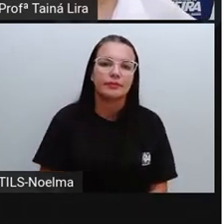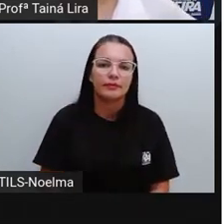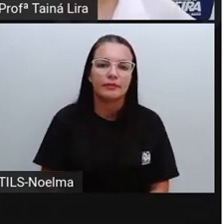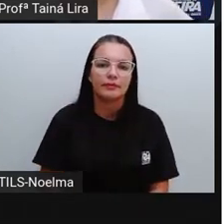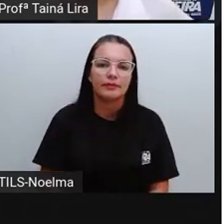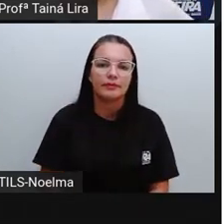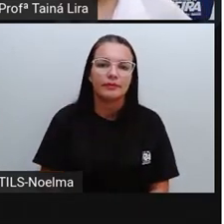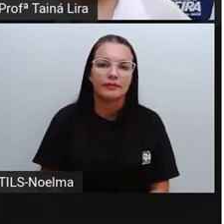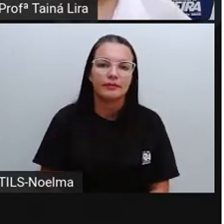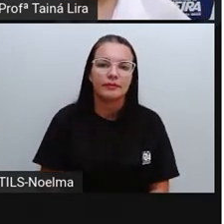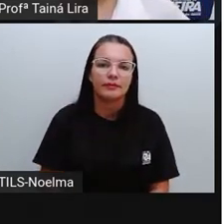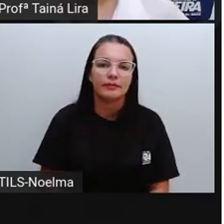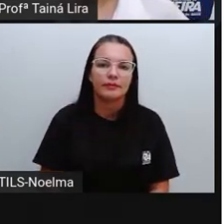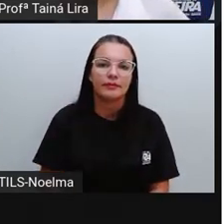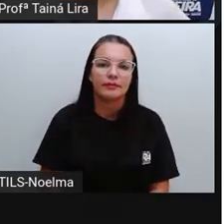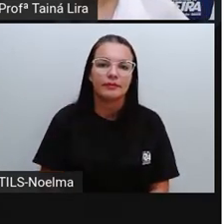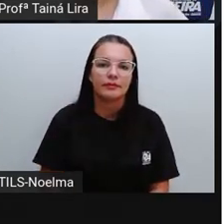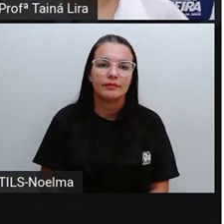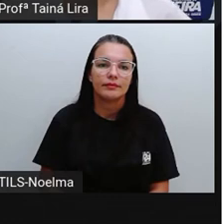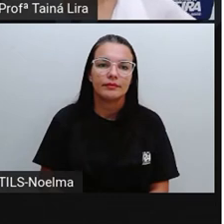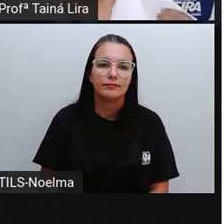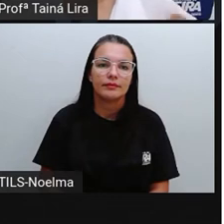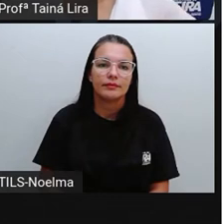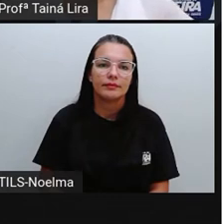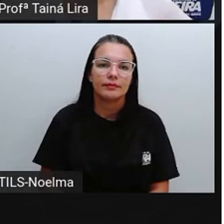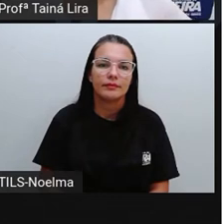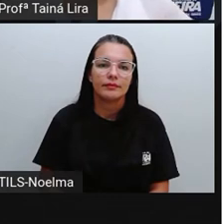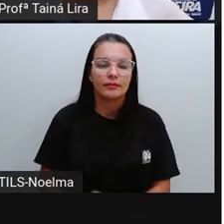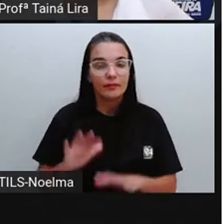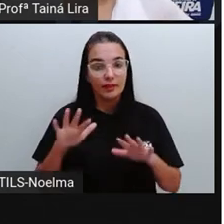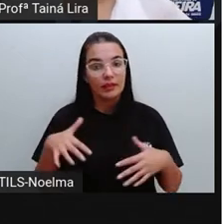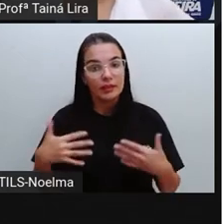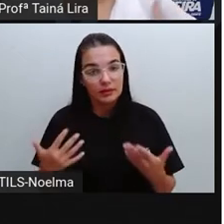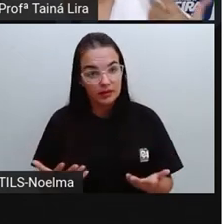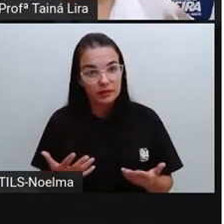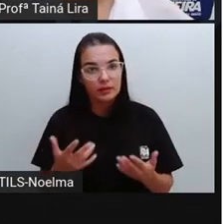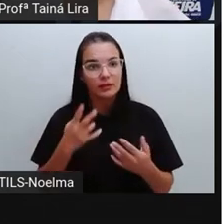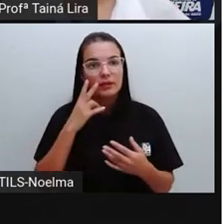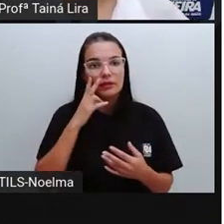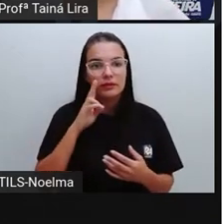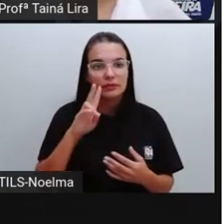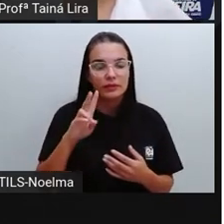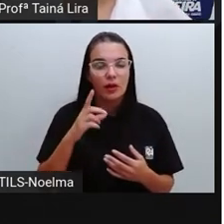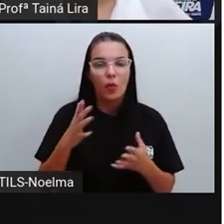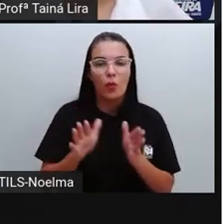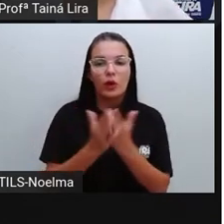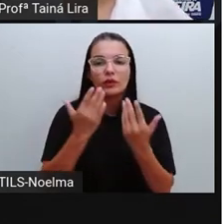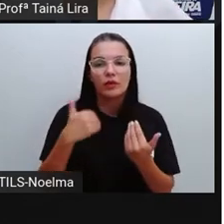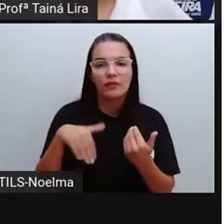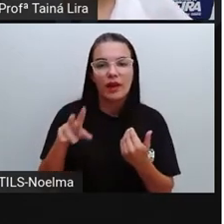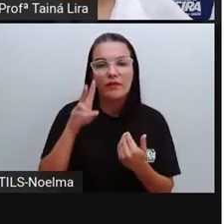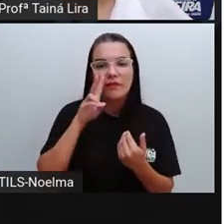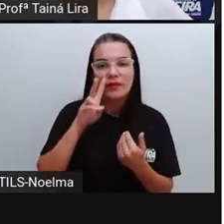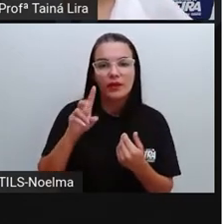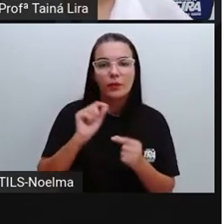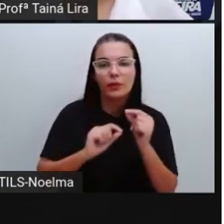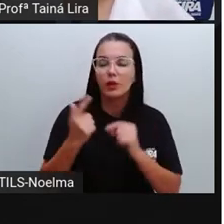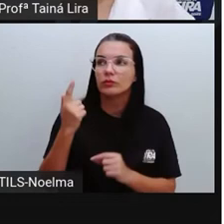6,10 metros. Então, observem, quando a gente vai fazer, né, vai fazer essa leitura, a gente observa aqui, ó,